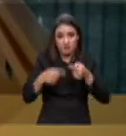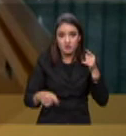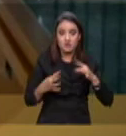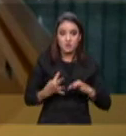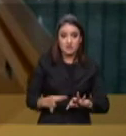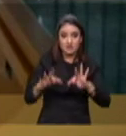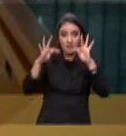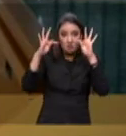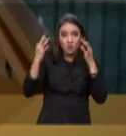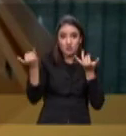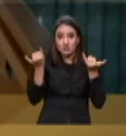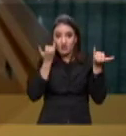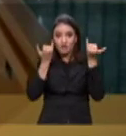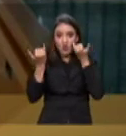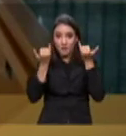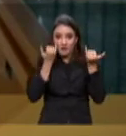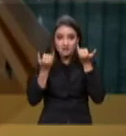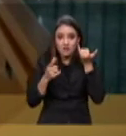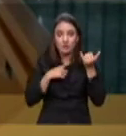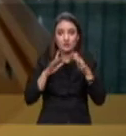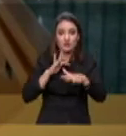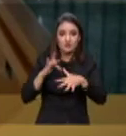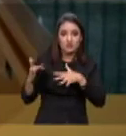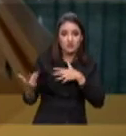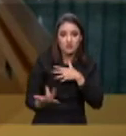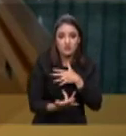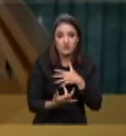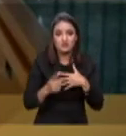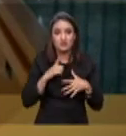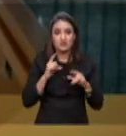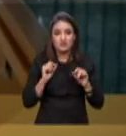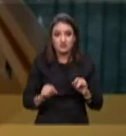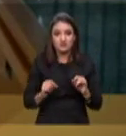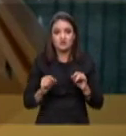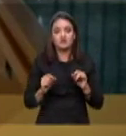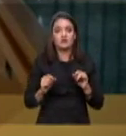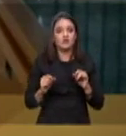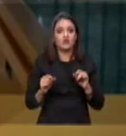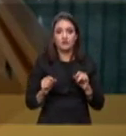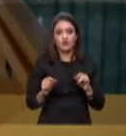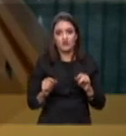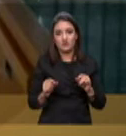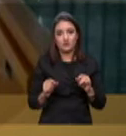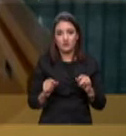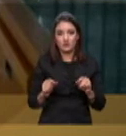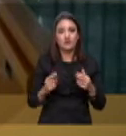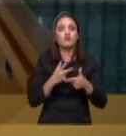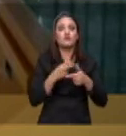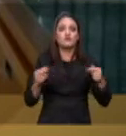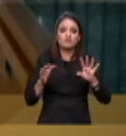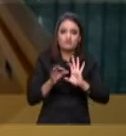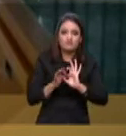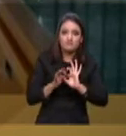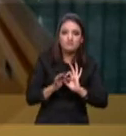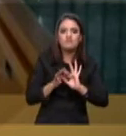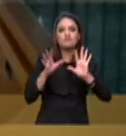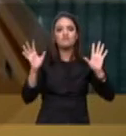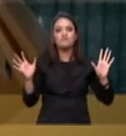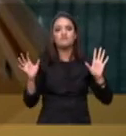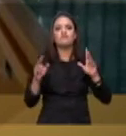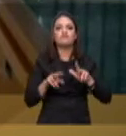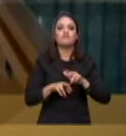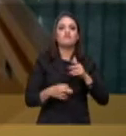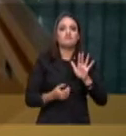tecnologias de informação, as mídias sociais, a presença e troca de dados, impressões, opiniões, verdade e tantas e quantas